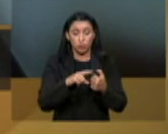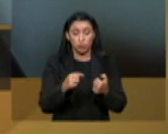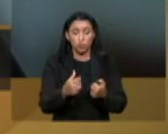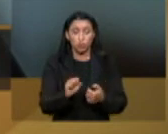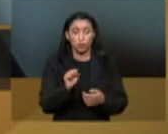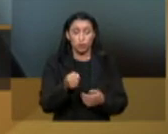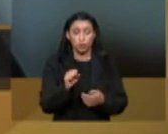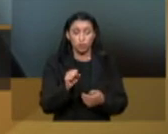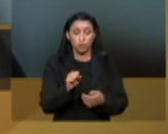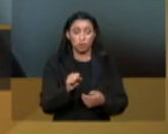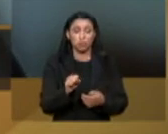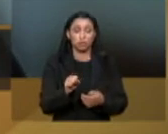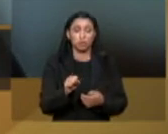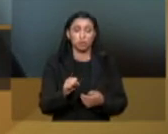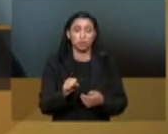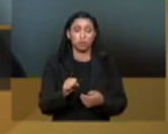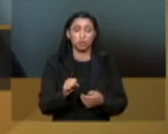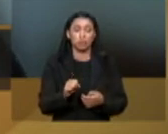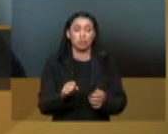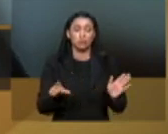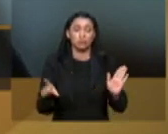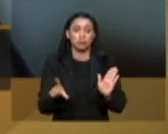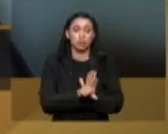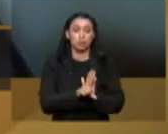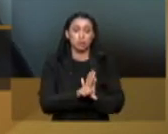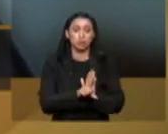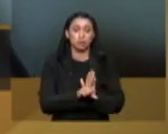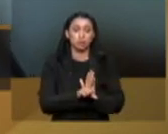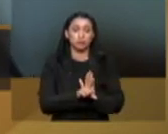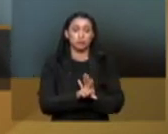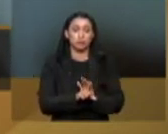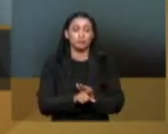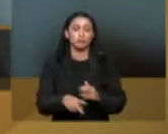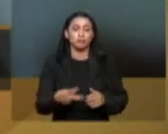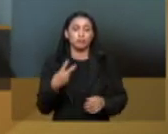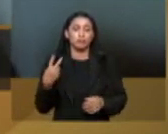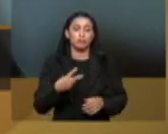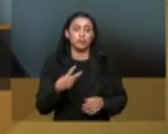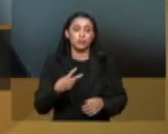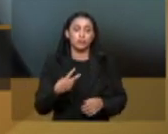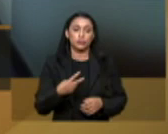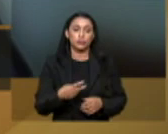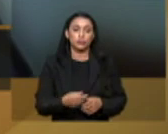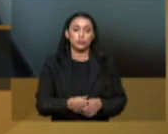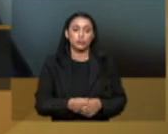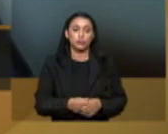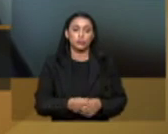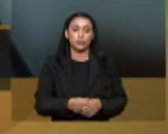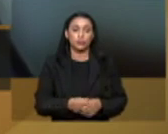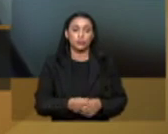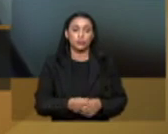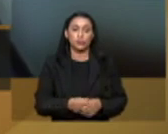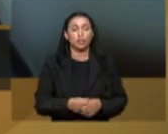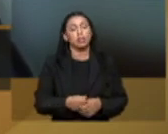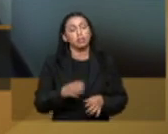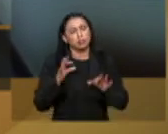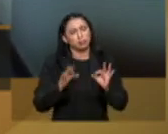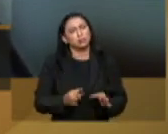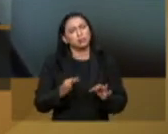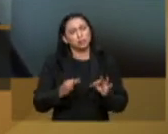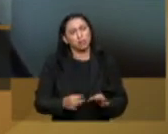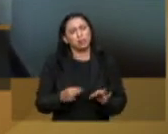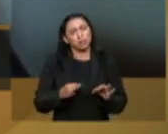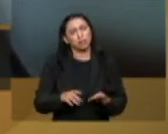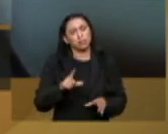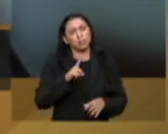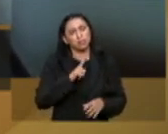8º da respectiva e referenciada lei. Em segundo lugar, não restam dúvidas de que foram